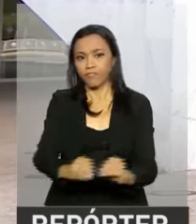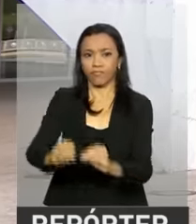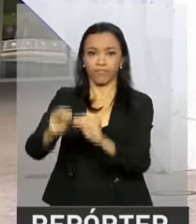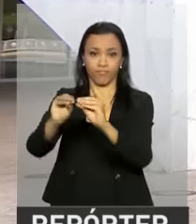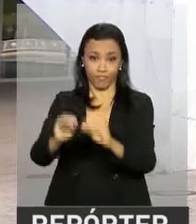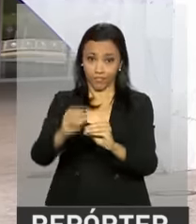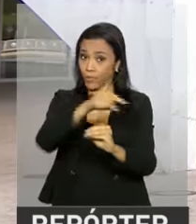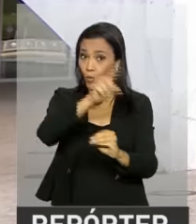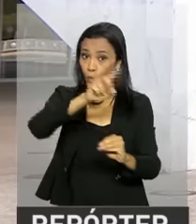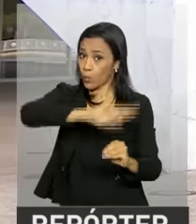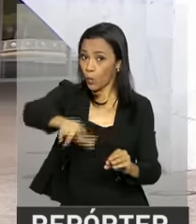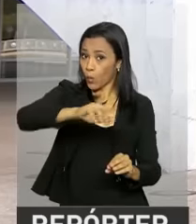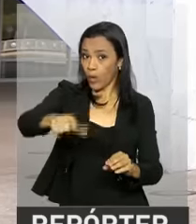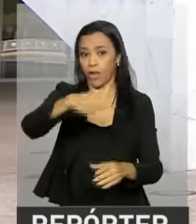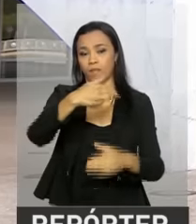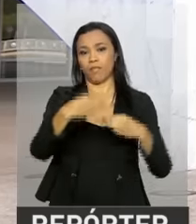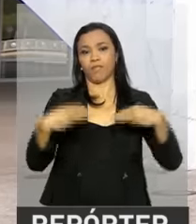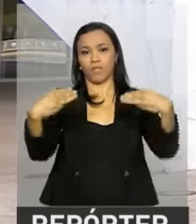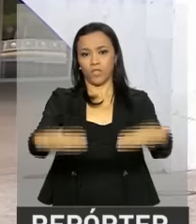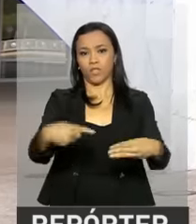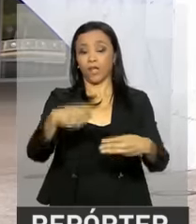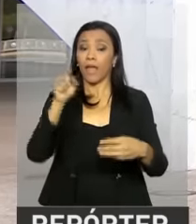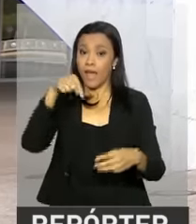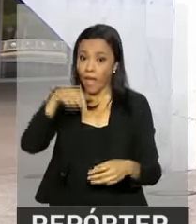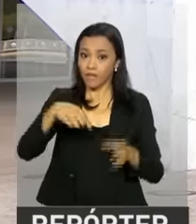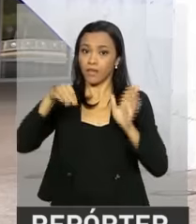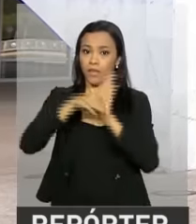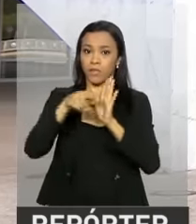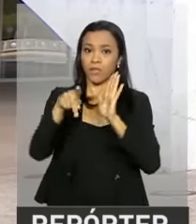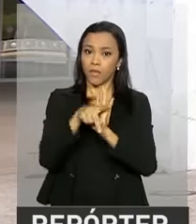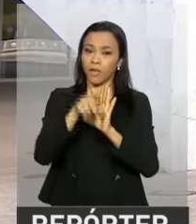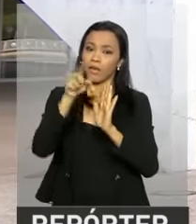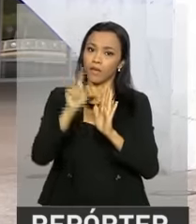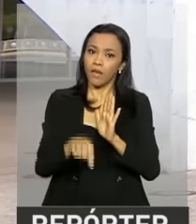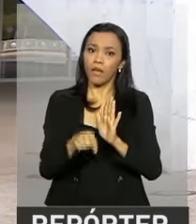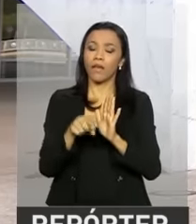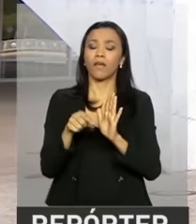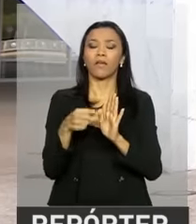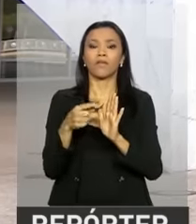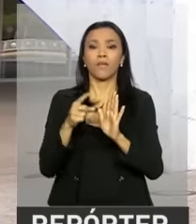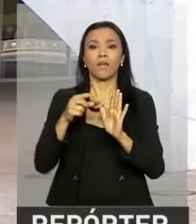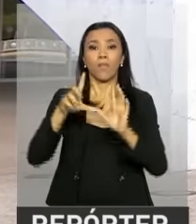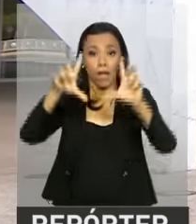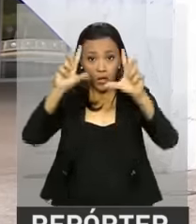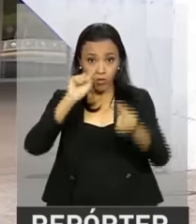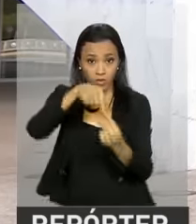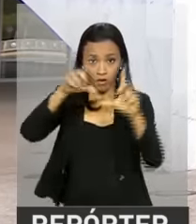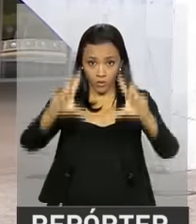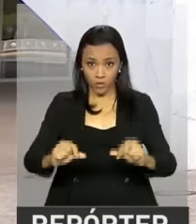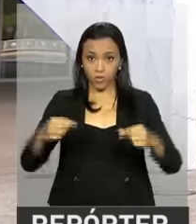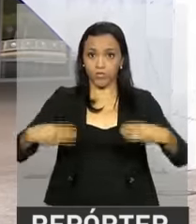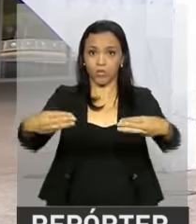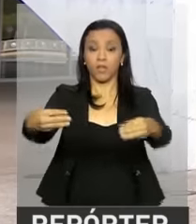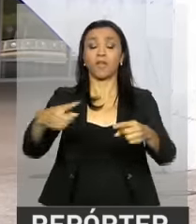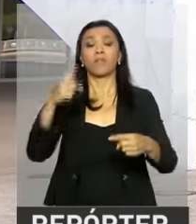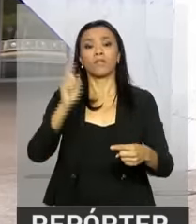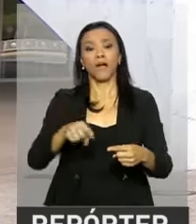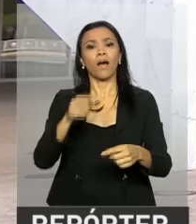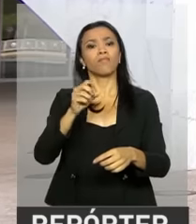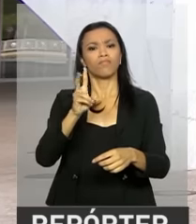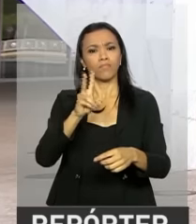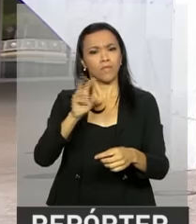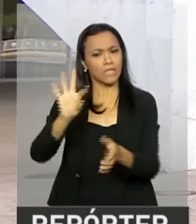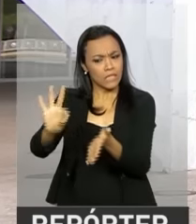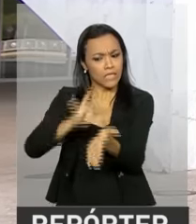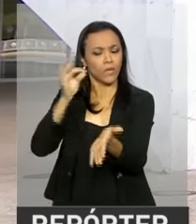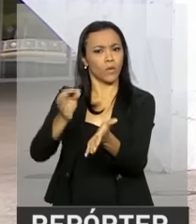ministério essa medida provisória ela como é uma Medida Provisória foi assinada pelo governo passa pelo congresso está falendo desde a